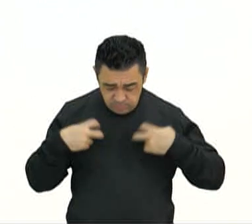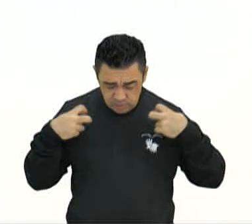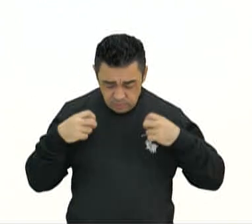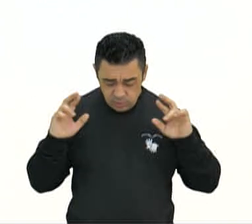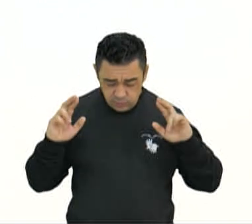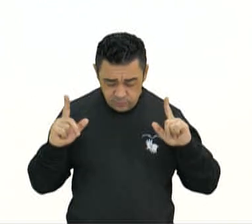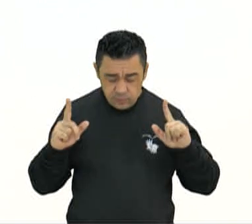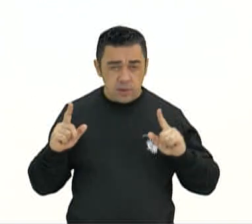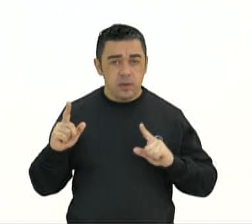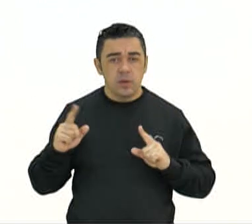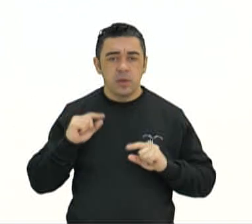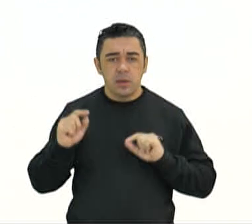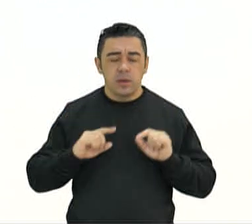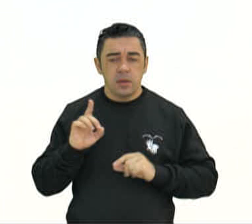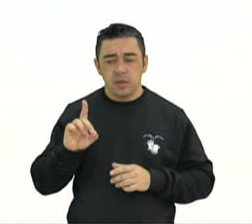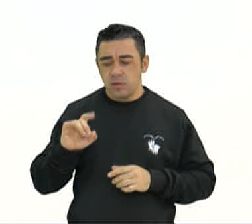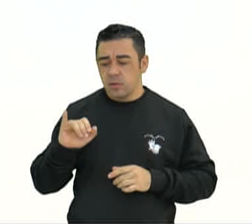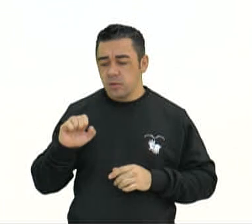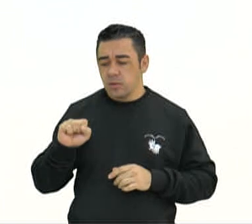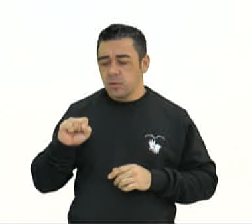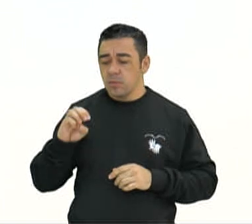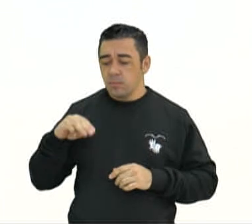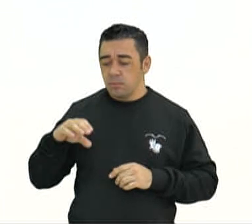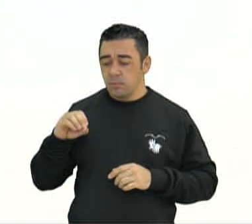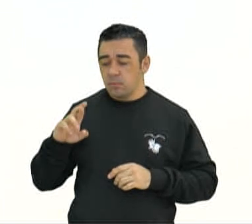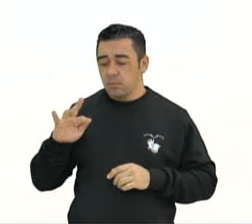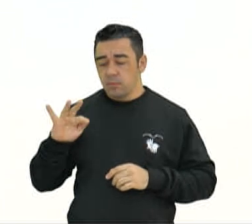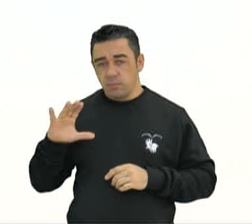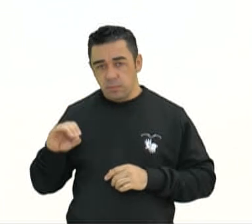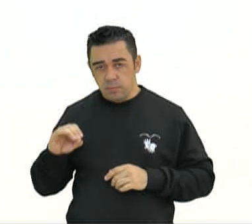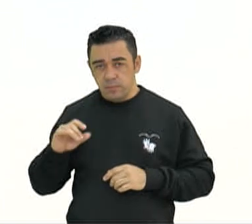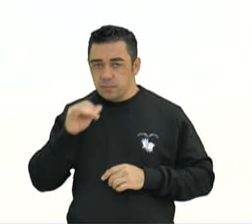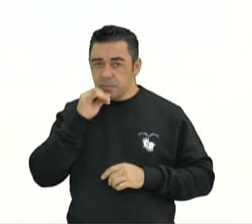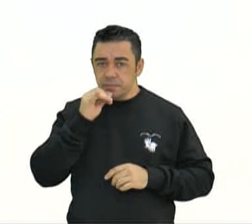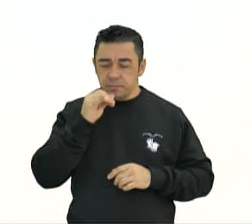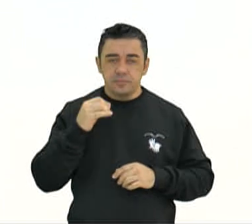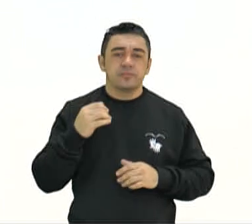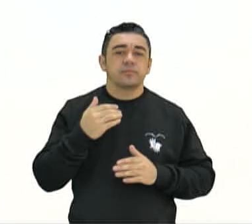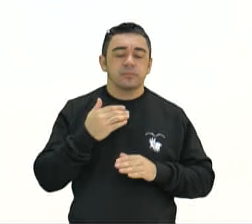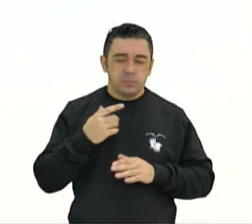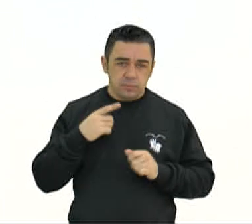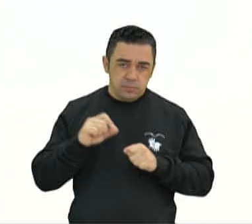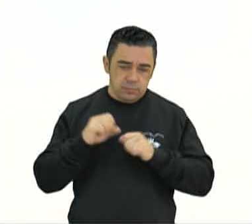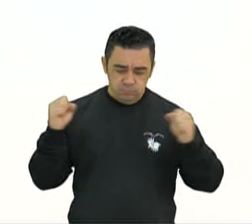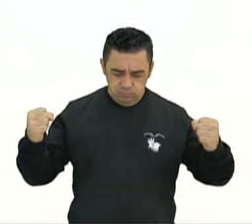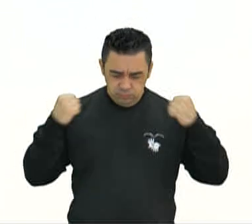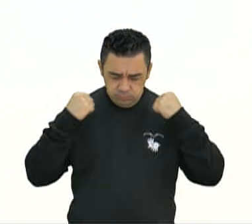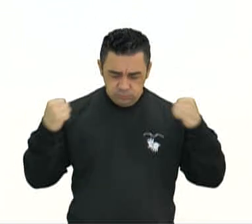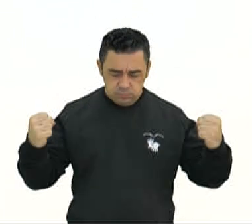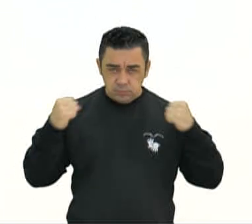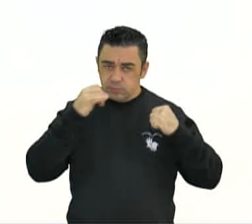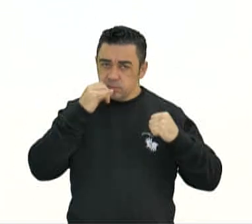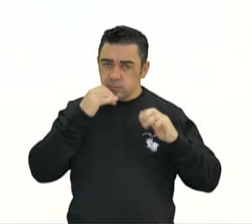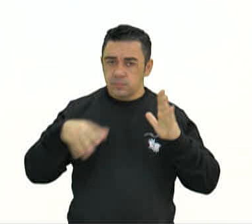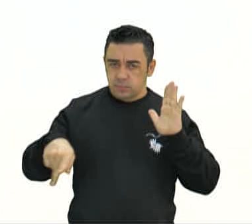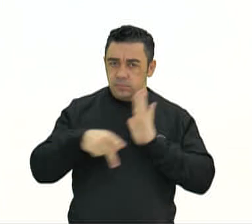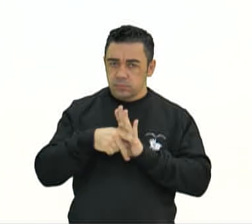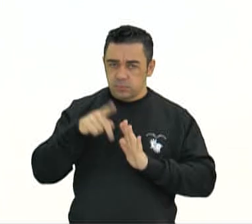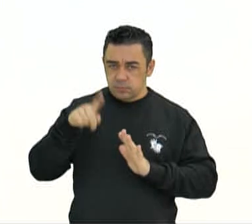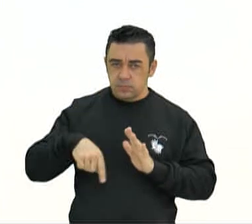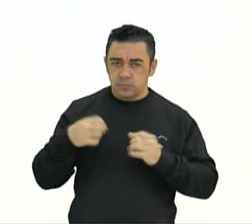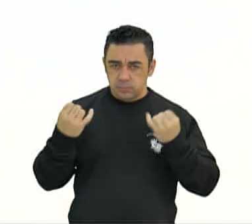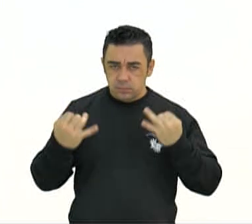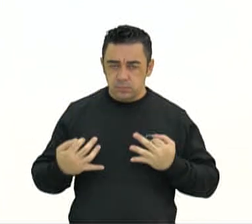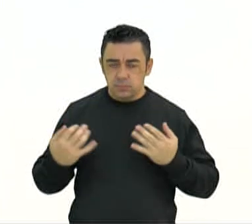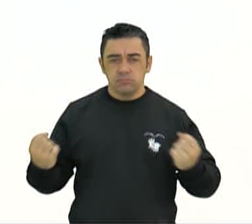de transtorno dismórfico corporal, os exercícios físicos anaeróbicos e de força, como por exemplo a musculação, que nós já tratamos